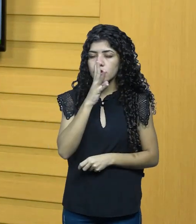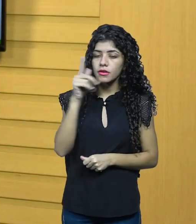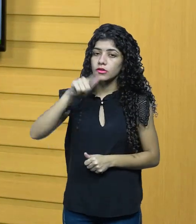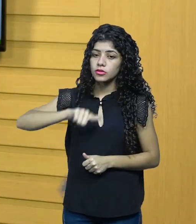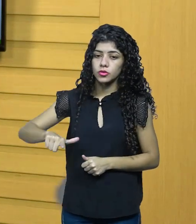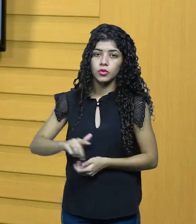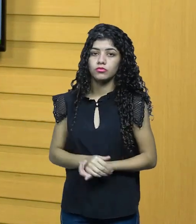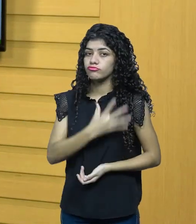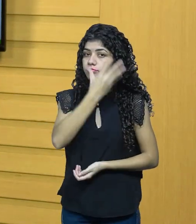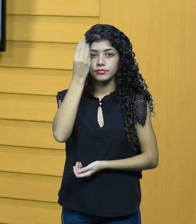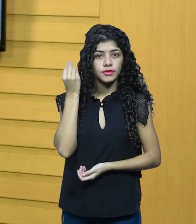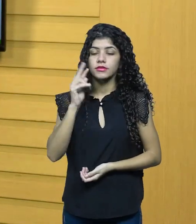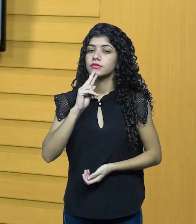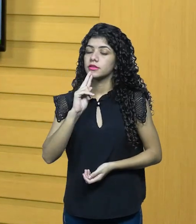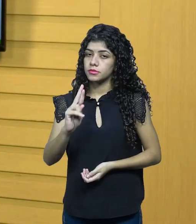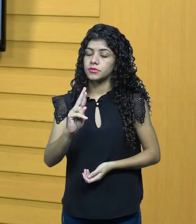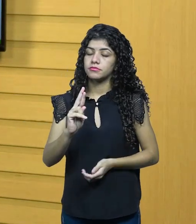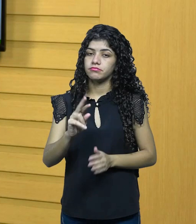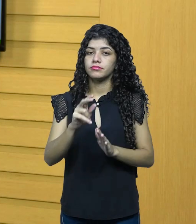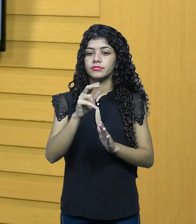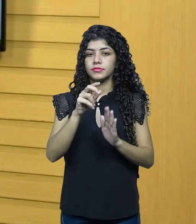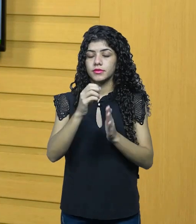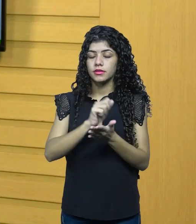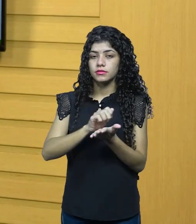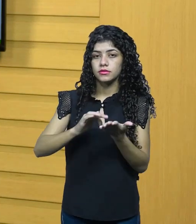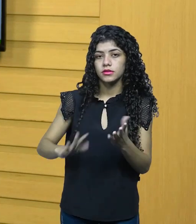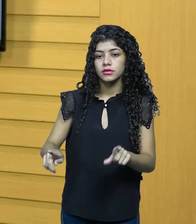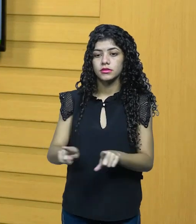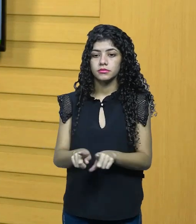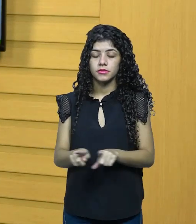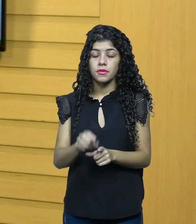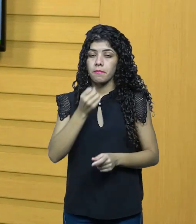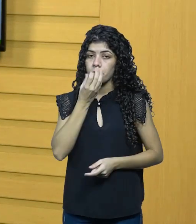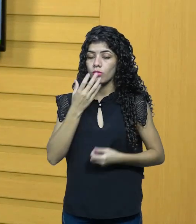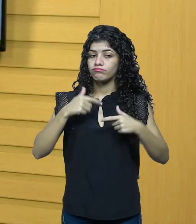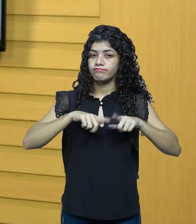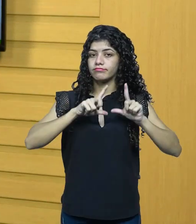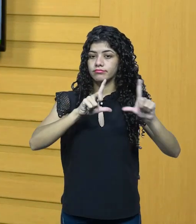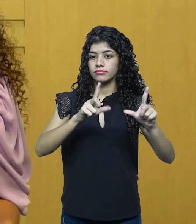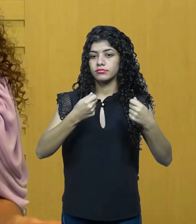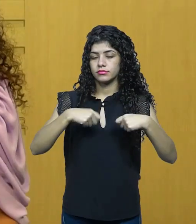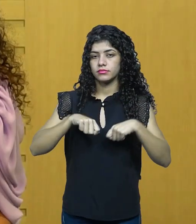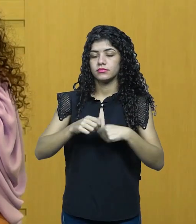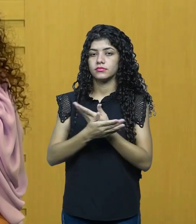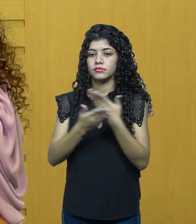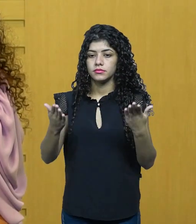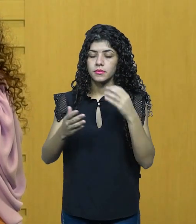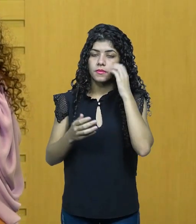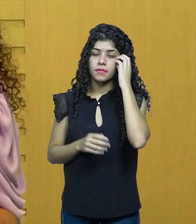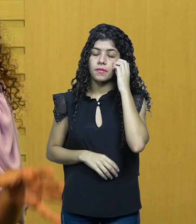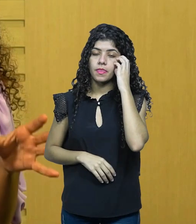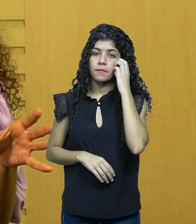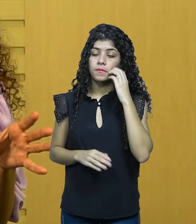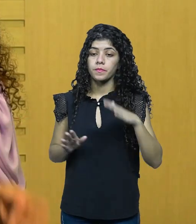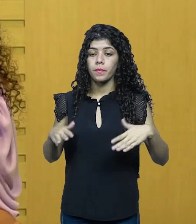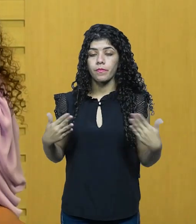de responder as atividades e também o quiz, que é requisito para a obtenção do certificado de conclusão. Vamos agora conversar